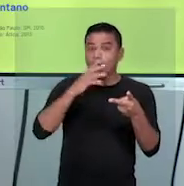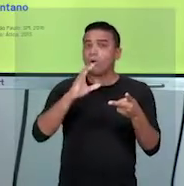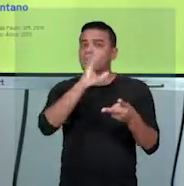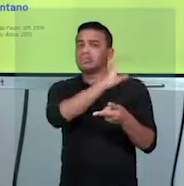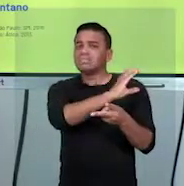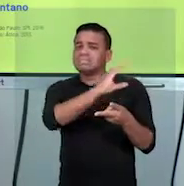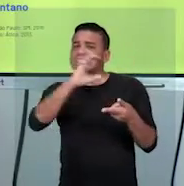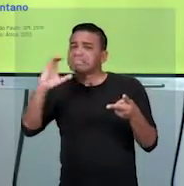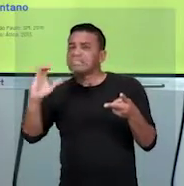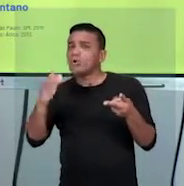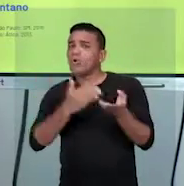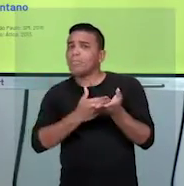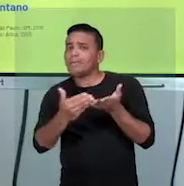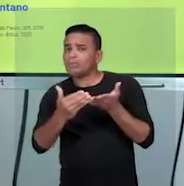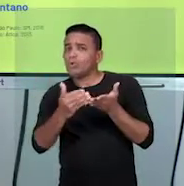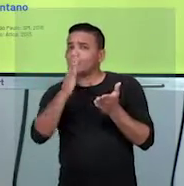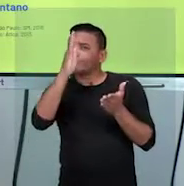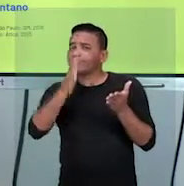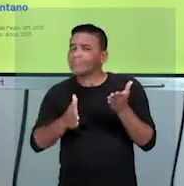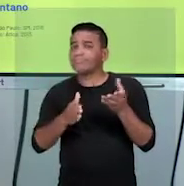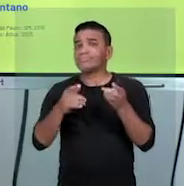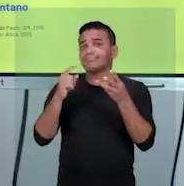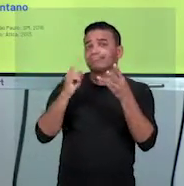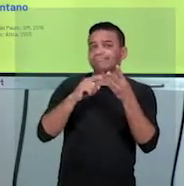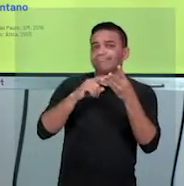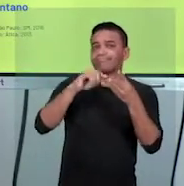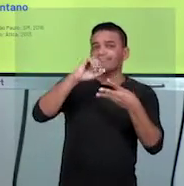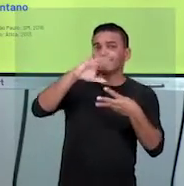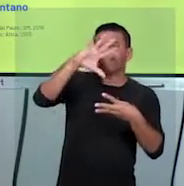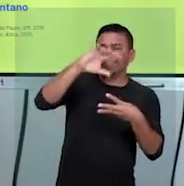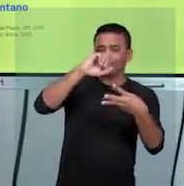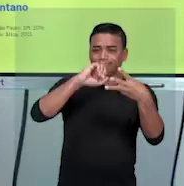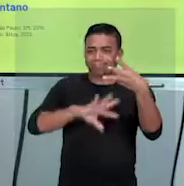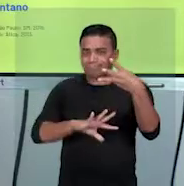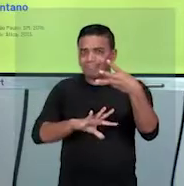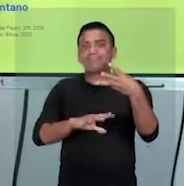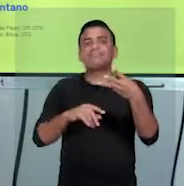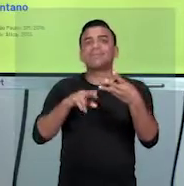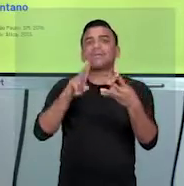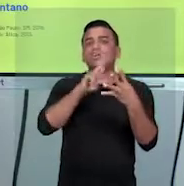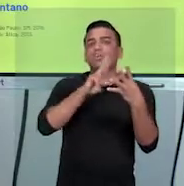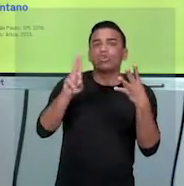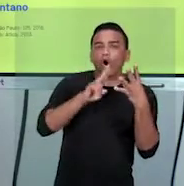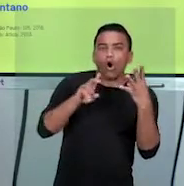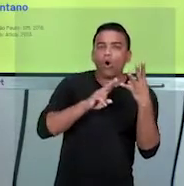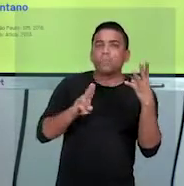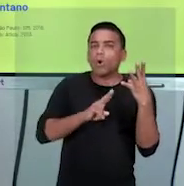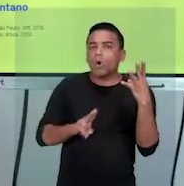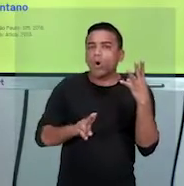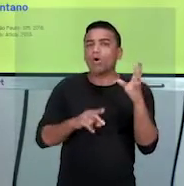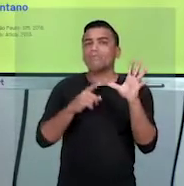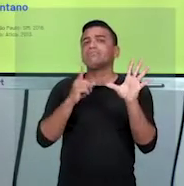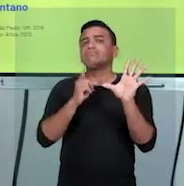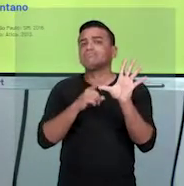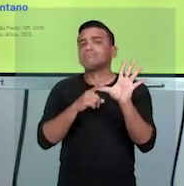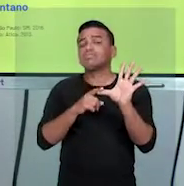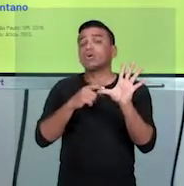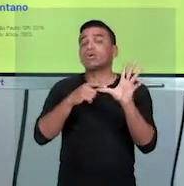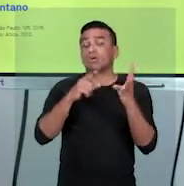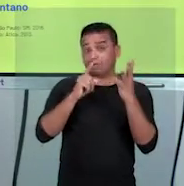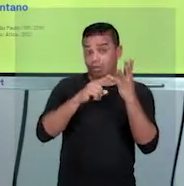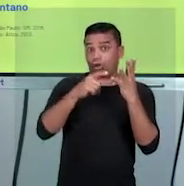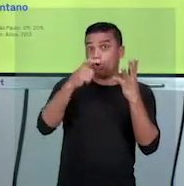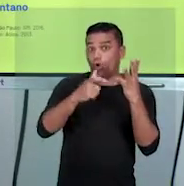nós começamos, identificamos as ramificações, nomeamos as ramificações, indicando aonde eles